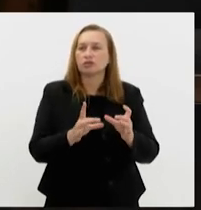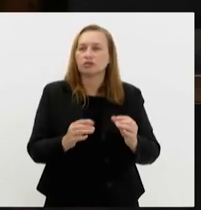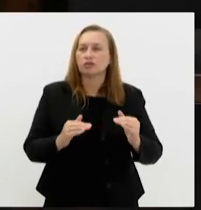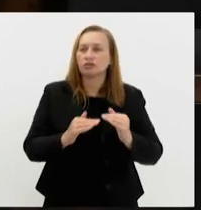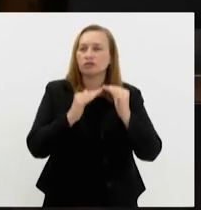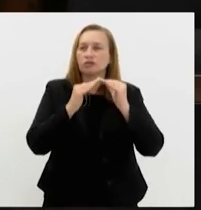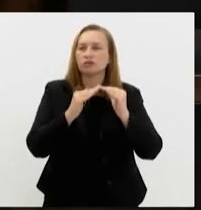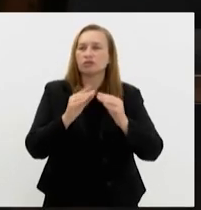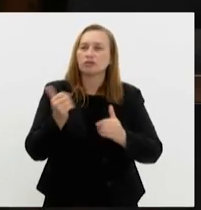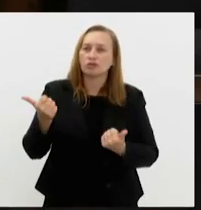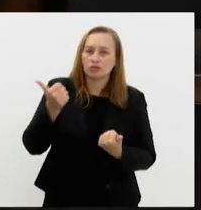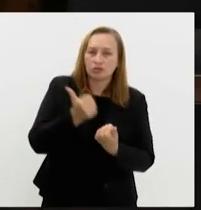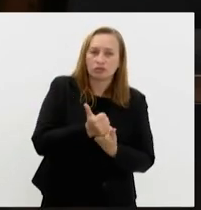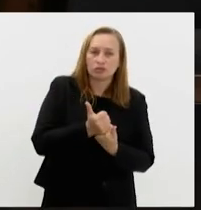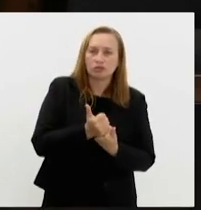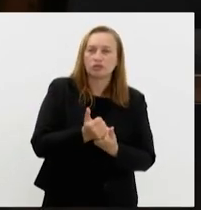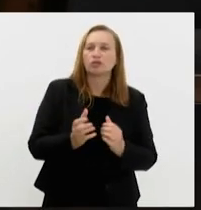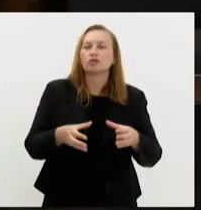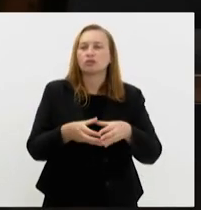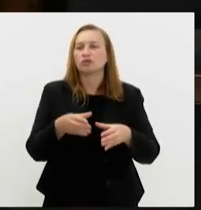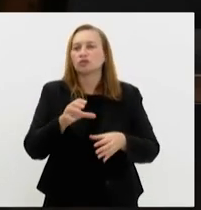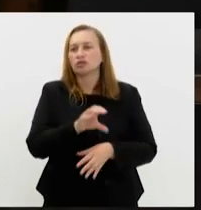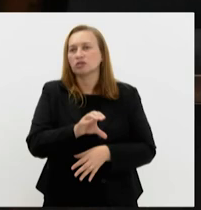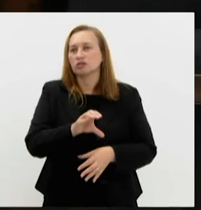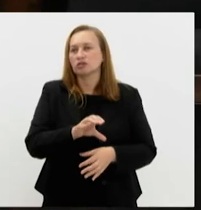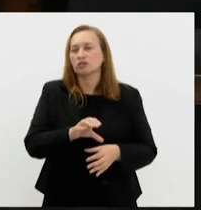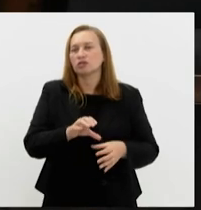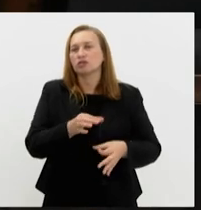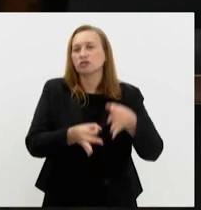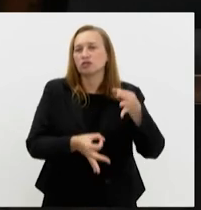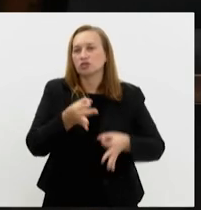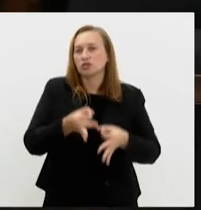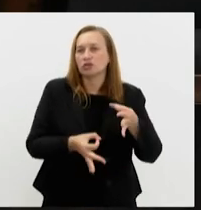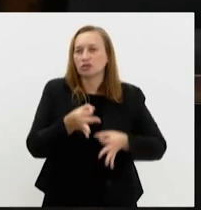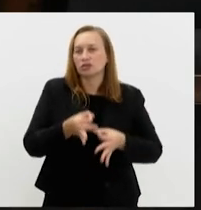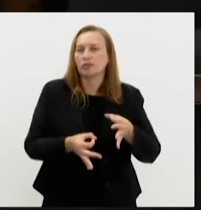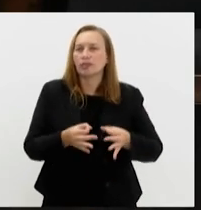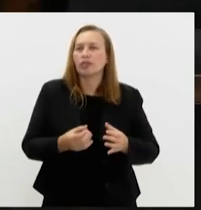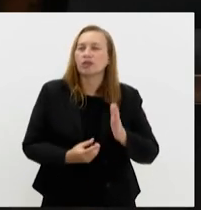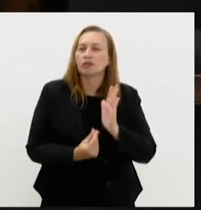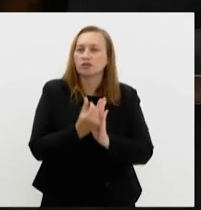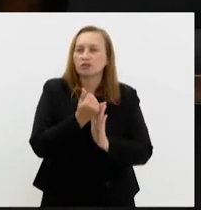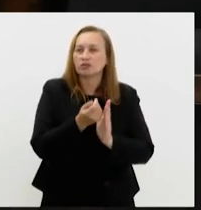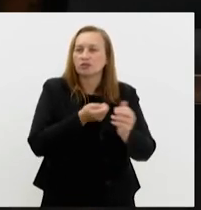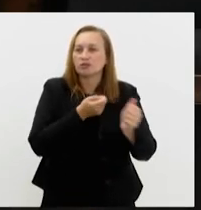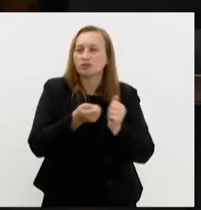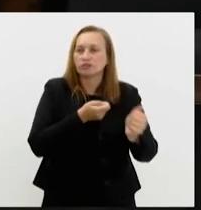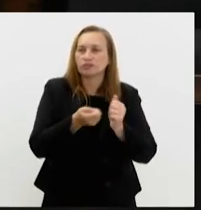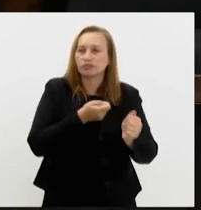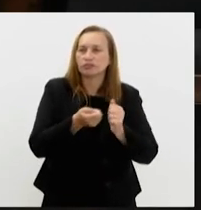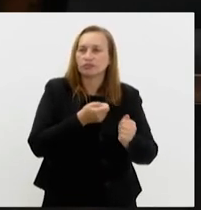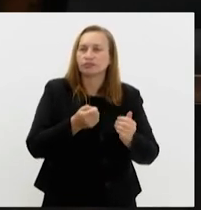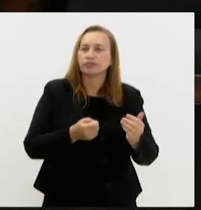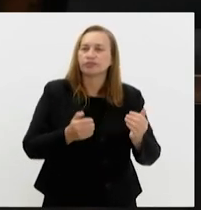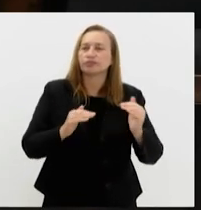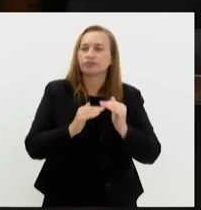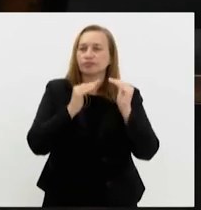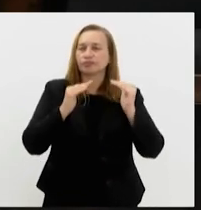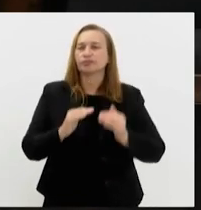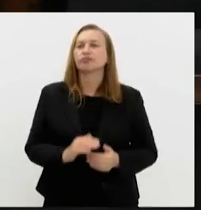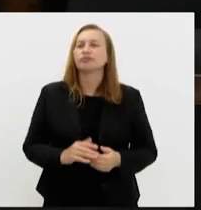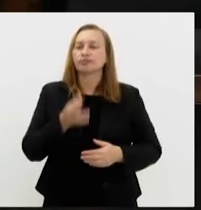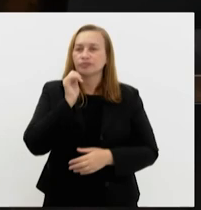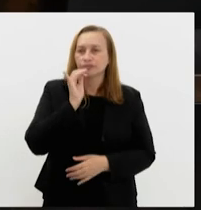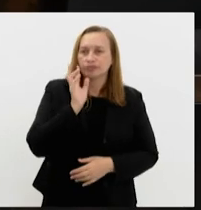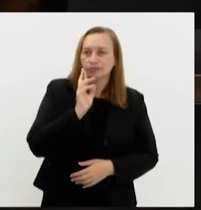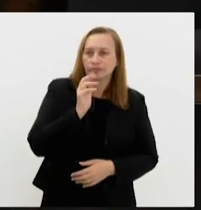o substitutivo da Comissão de Constituição e Justiça, de Orçamento, Finanças, Fiscalização Financeira e Controle favorável.